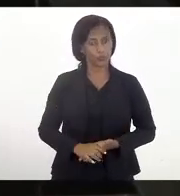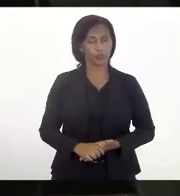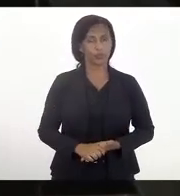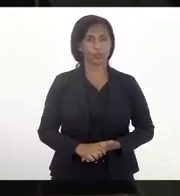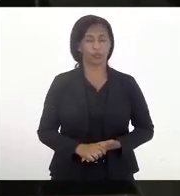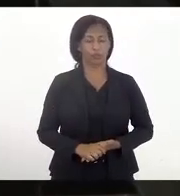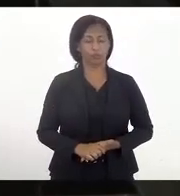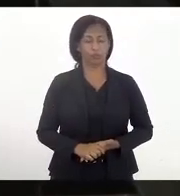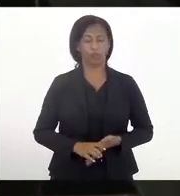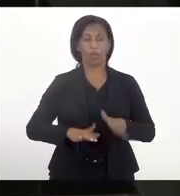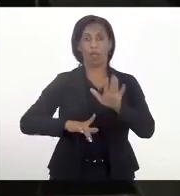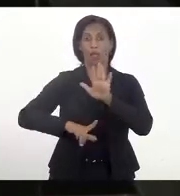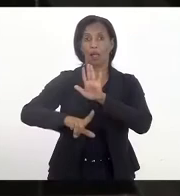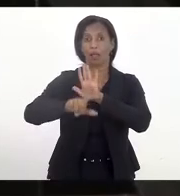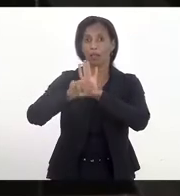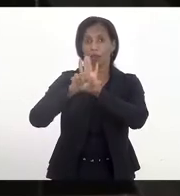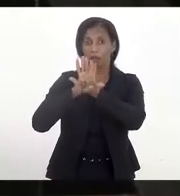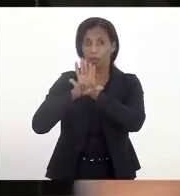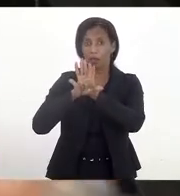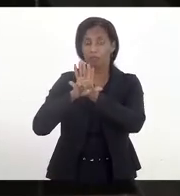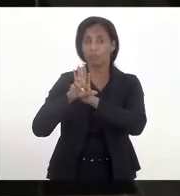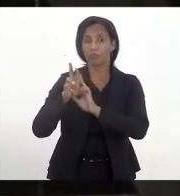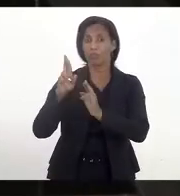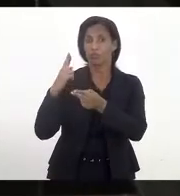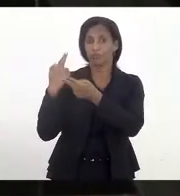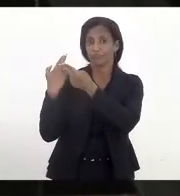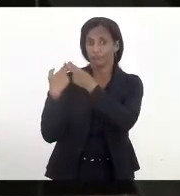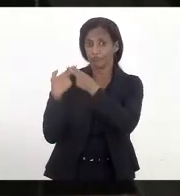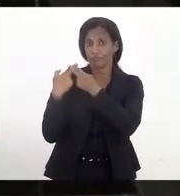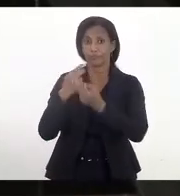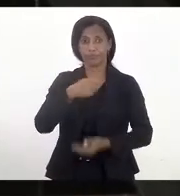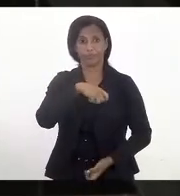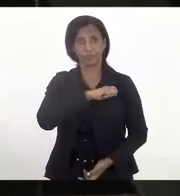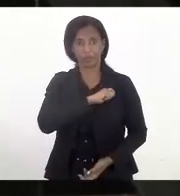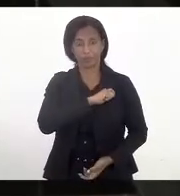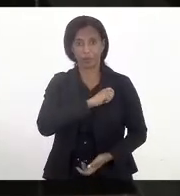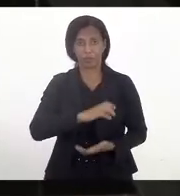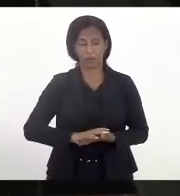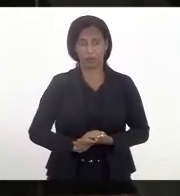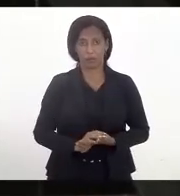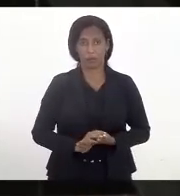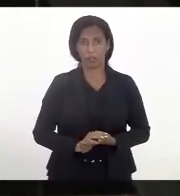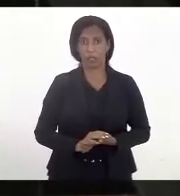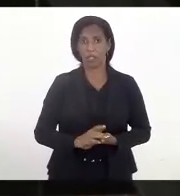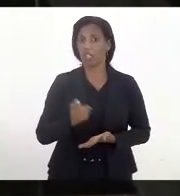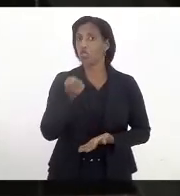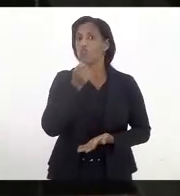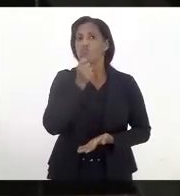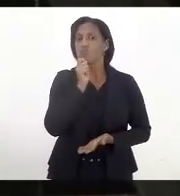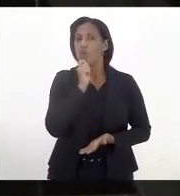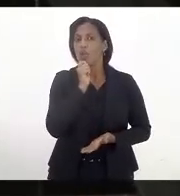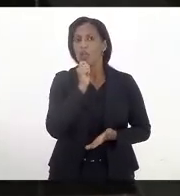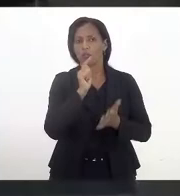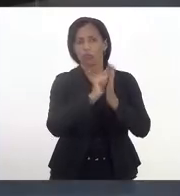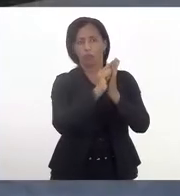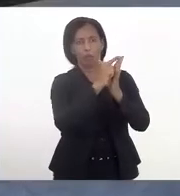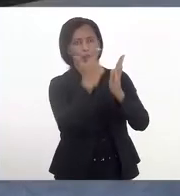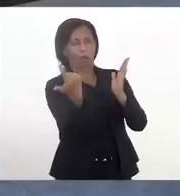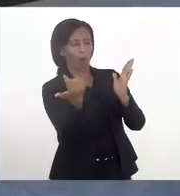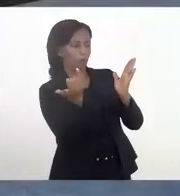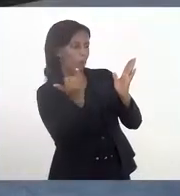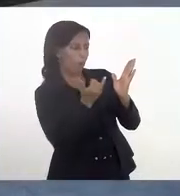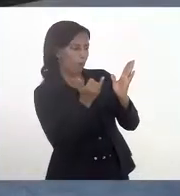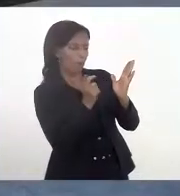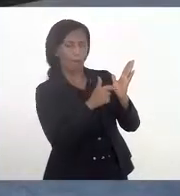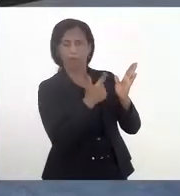e a lei de responsabilidade fiscal que não tá citada no editorial determina